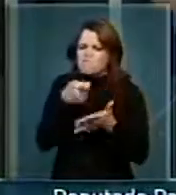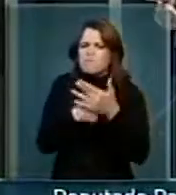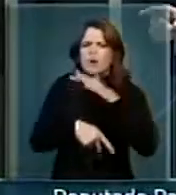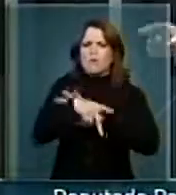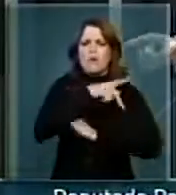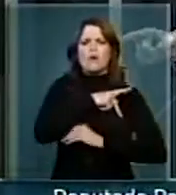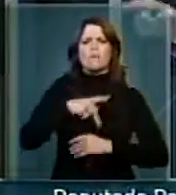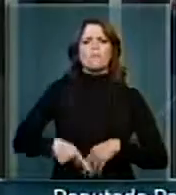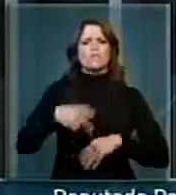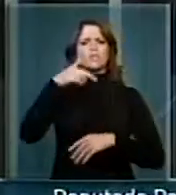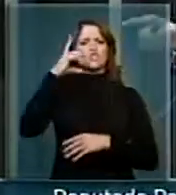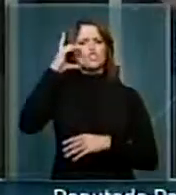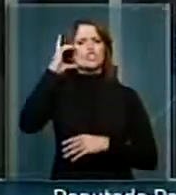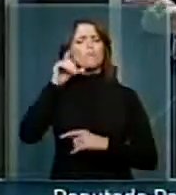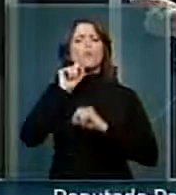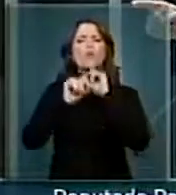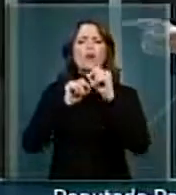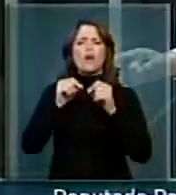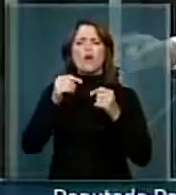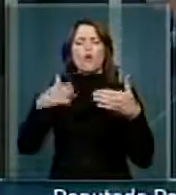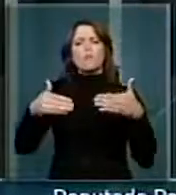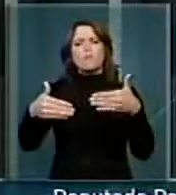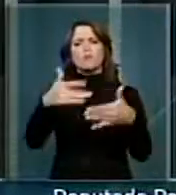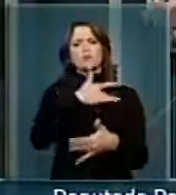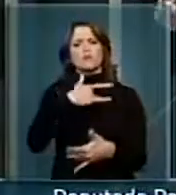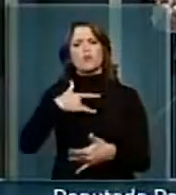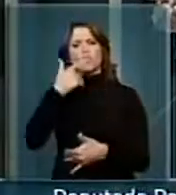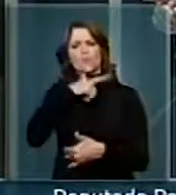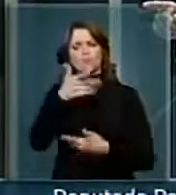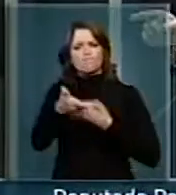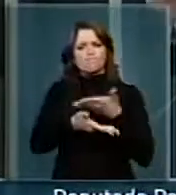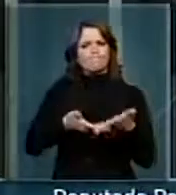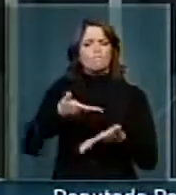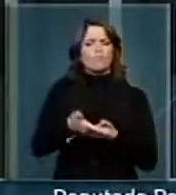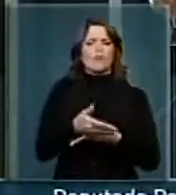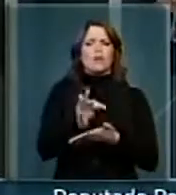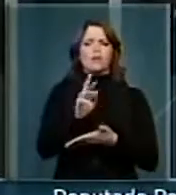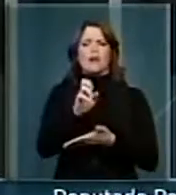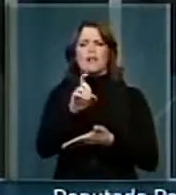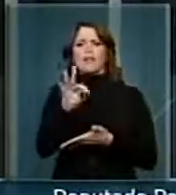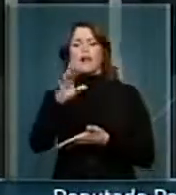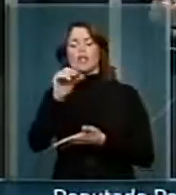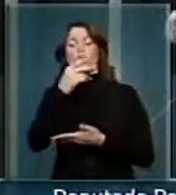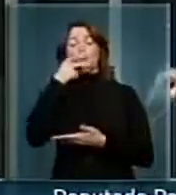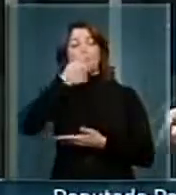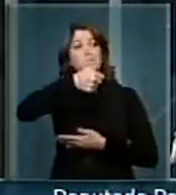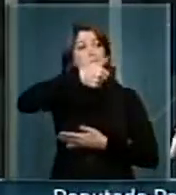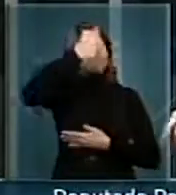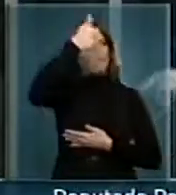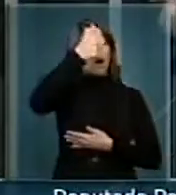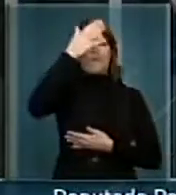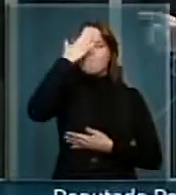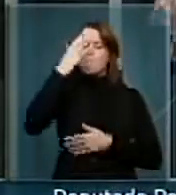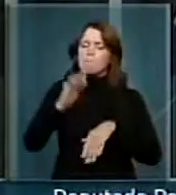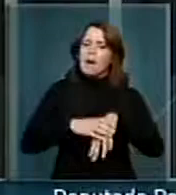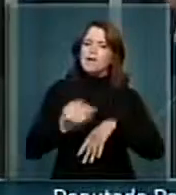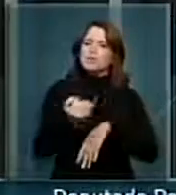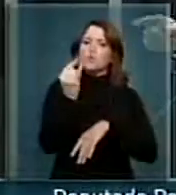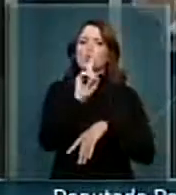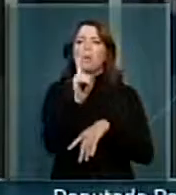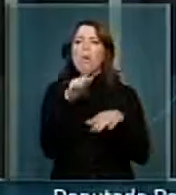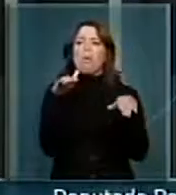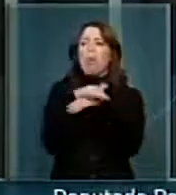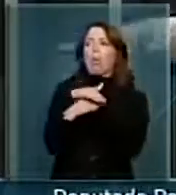Presidenta da República que o Ministério da Saúde seja tratado com caráter prioritário e não ficar